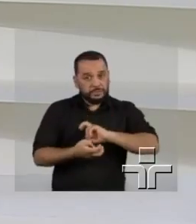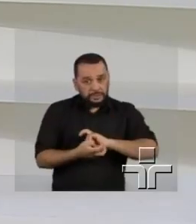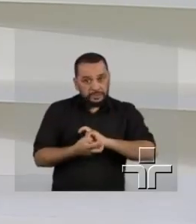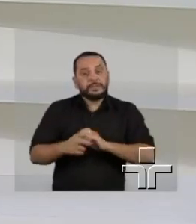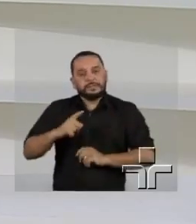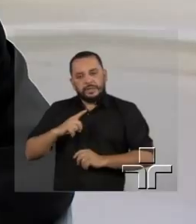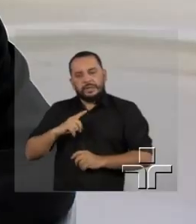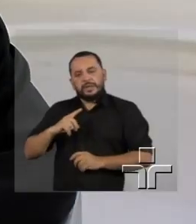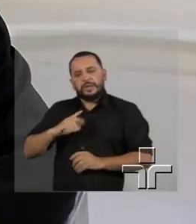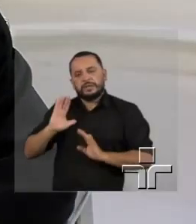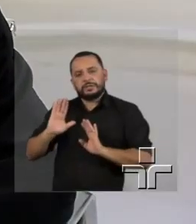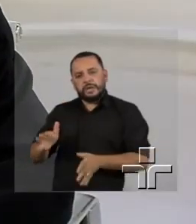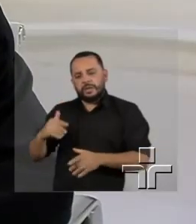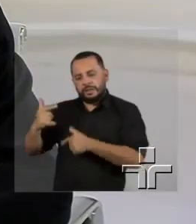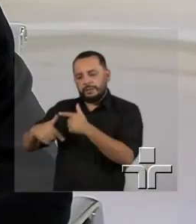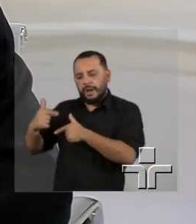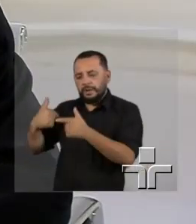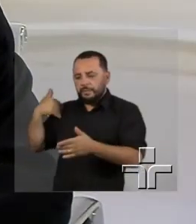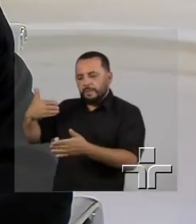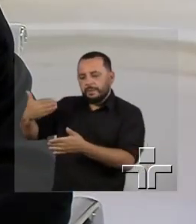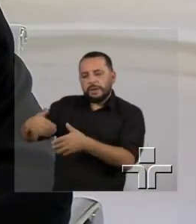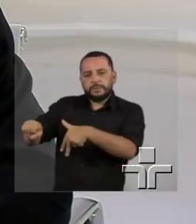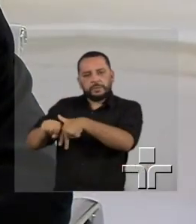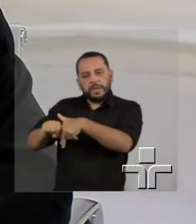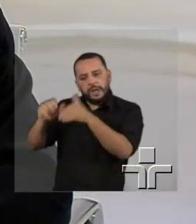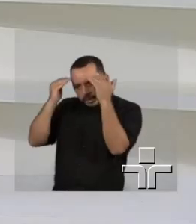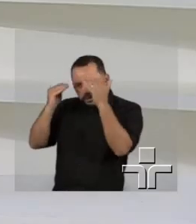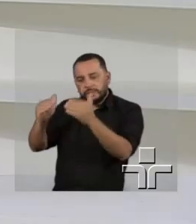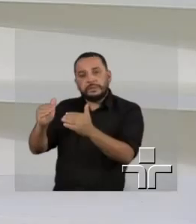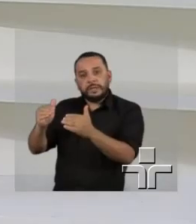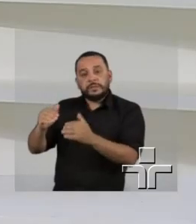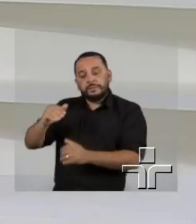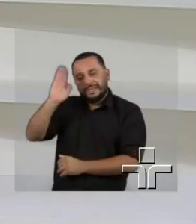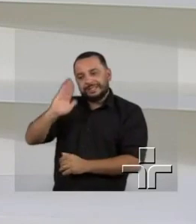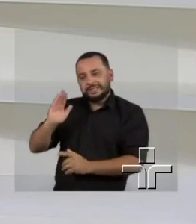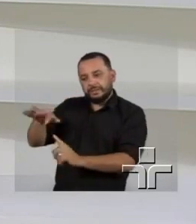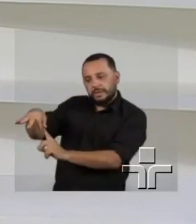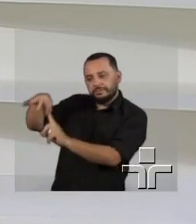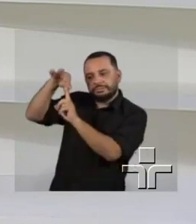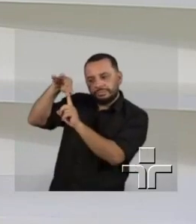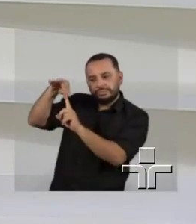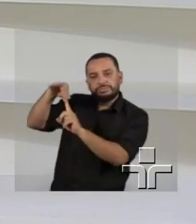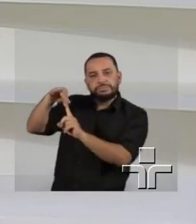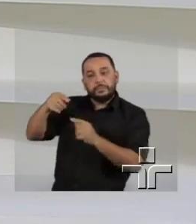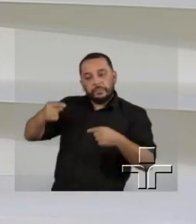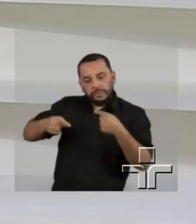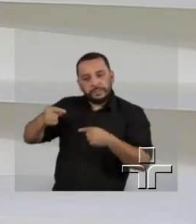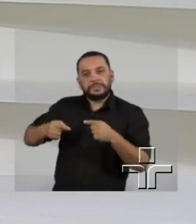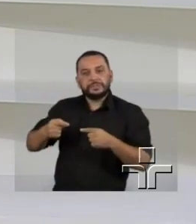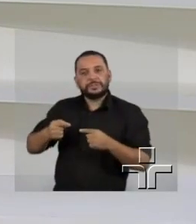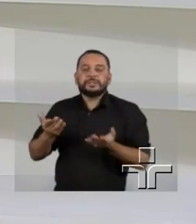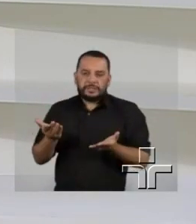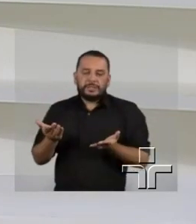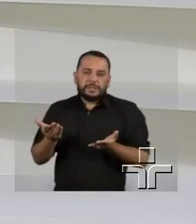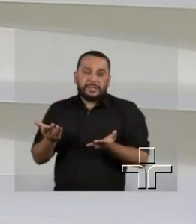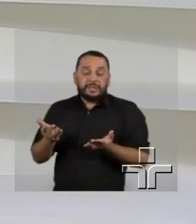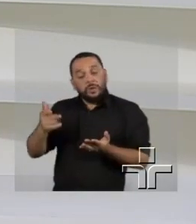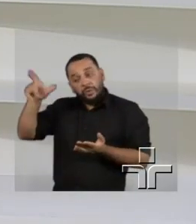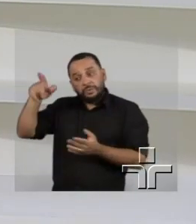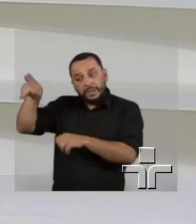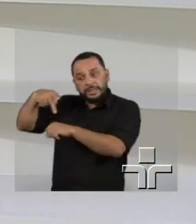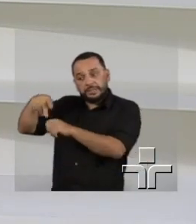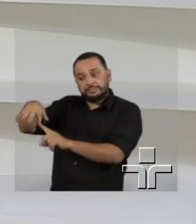tem um histórico de ter participação de pessoas, ou ex-policiais, ou militar, ou seja lá quem for,